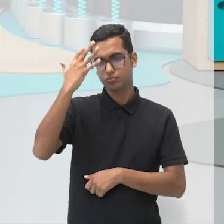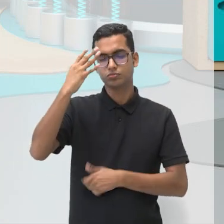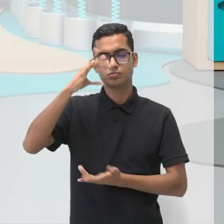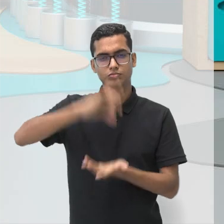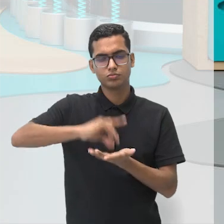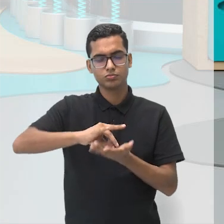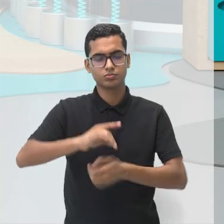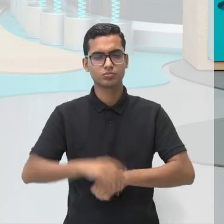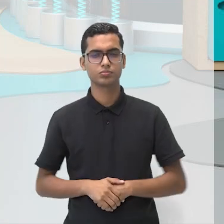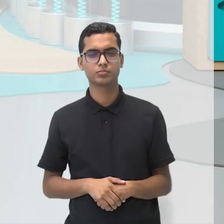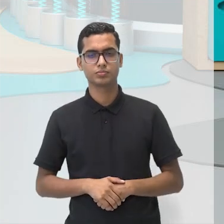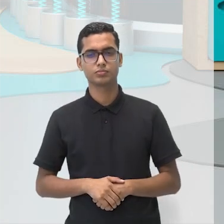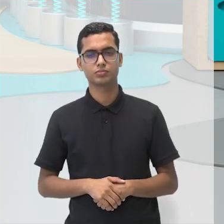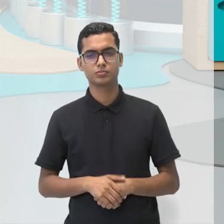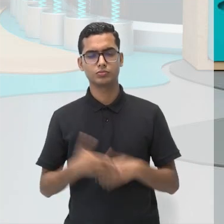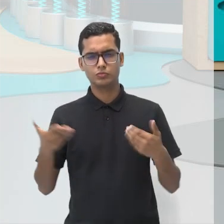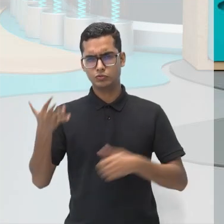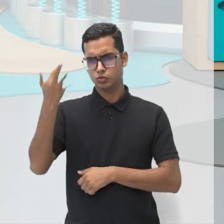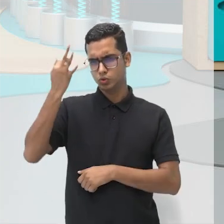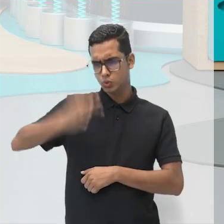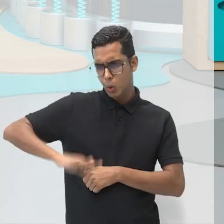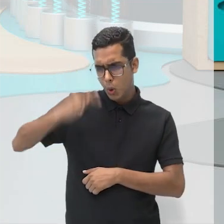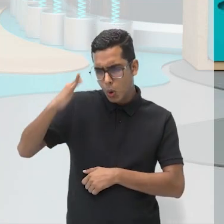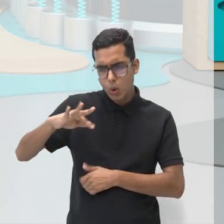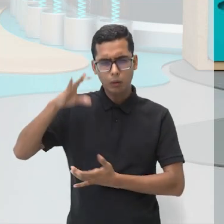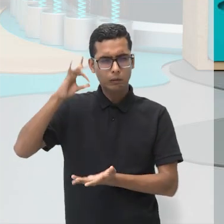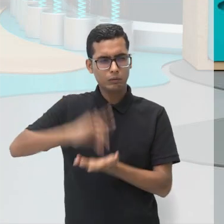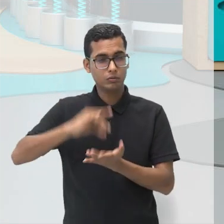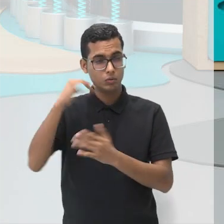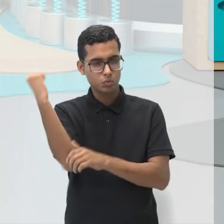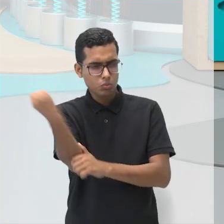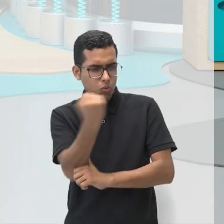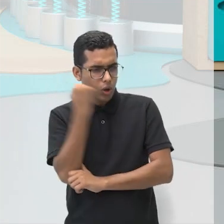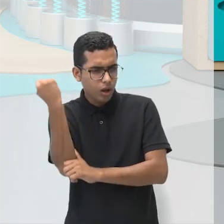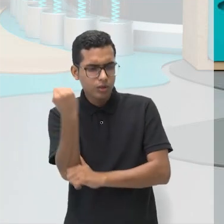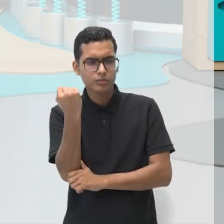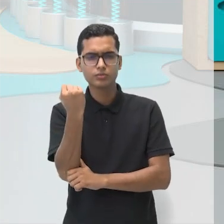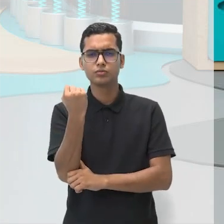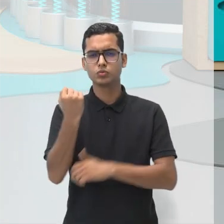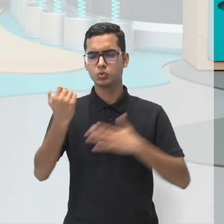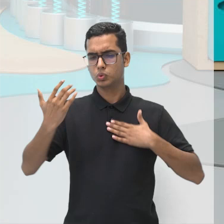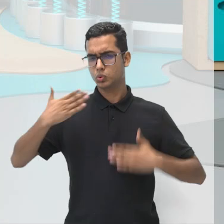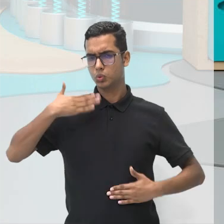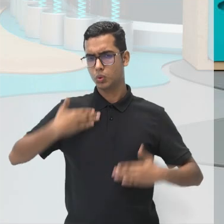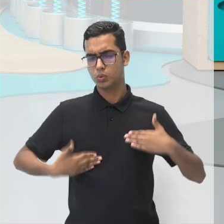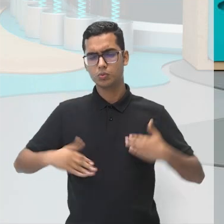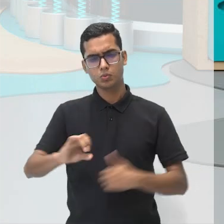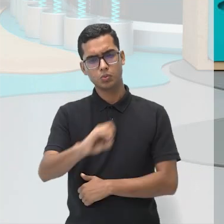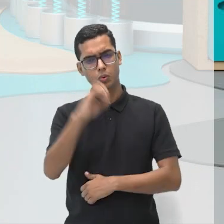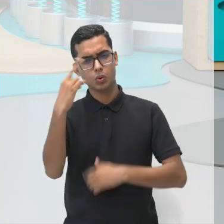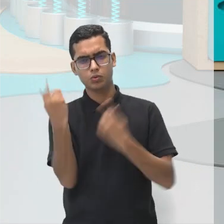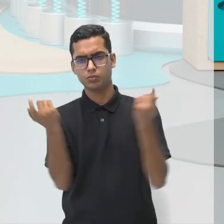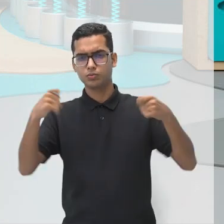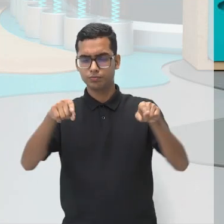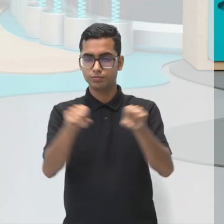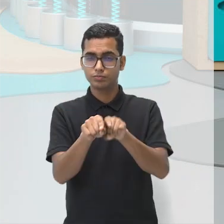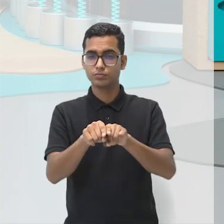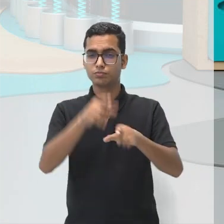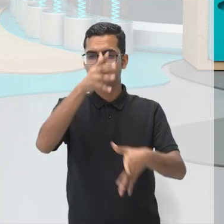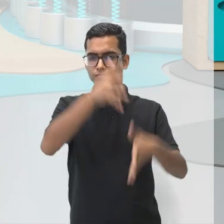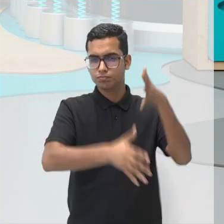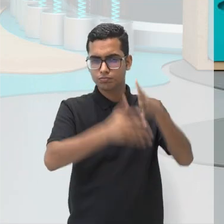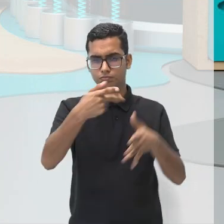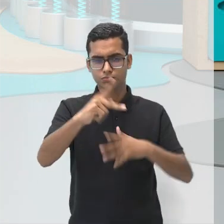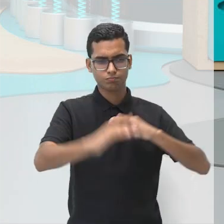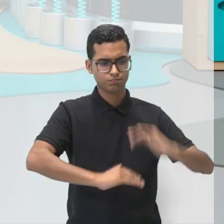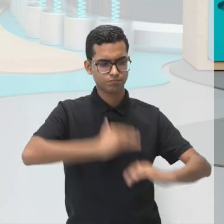últimos casos, em casos de dor extrema, em casos de outras lesões já instaladas, ou que podem interferir no